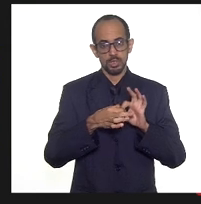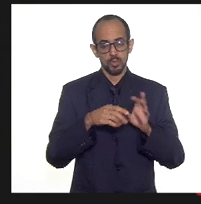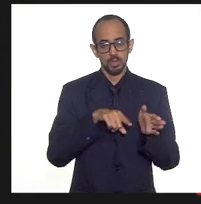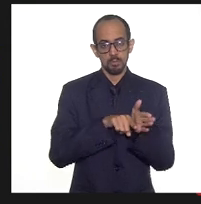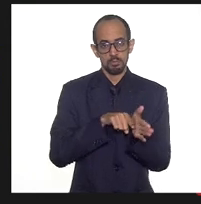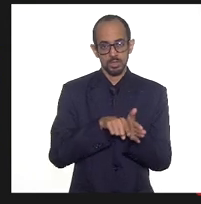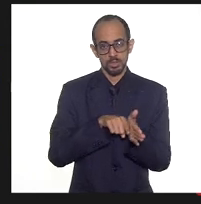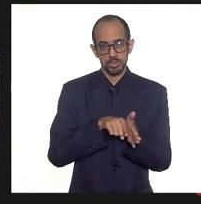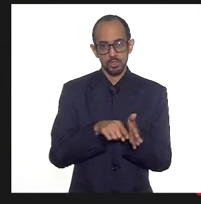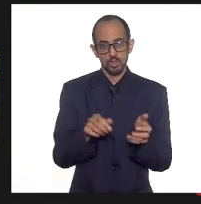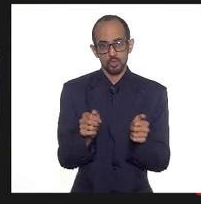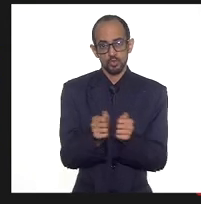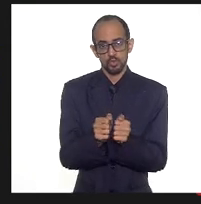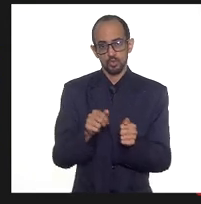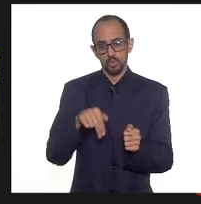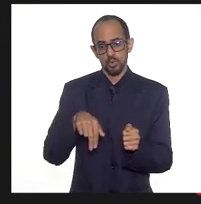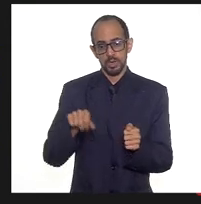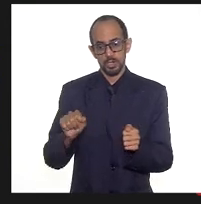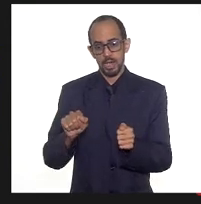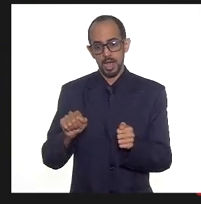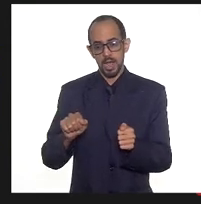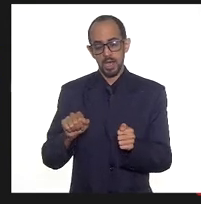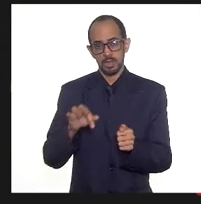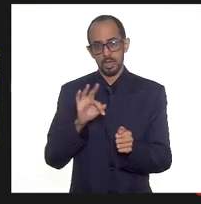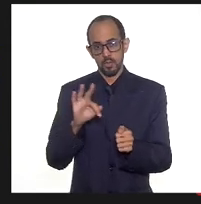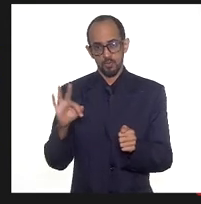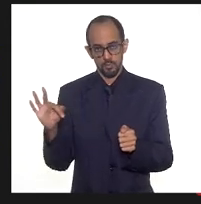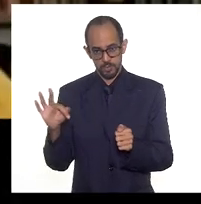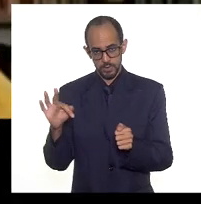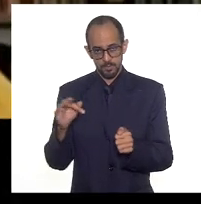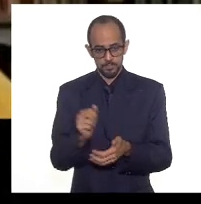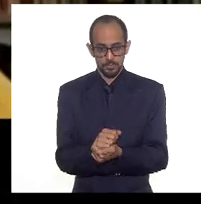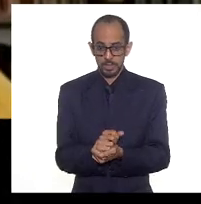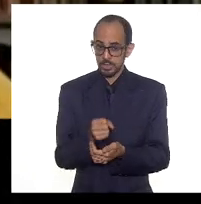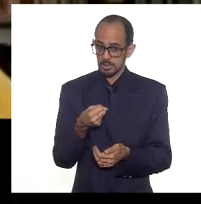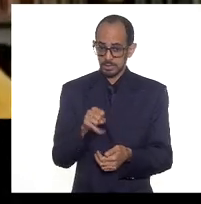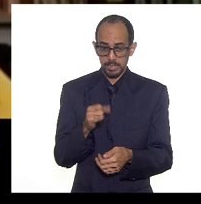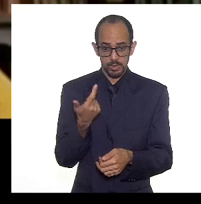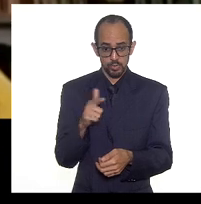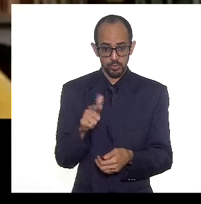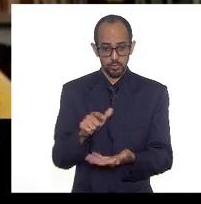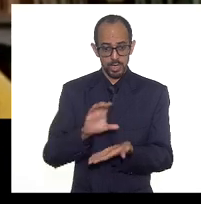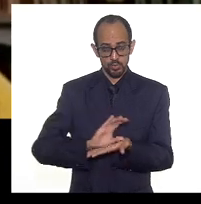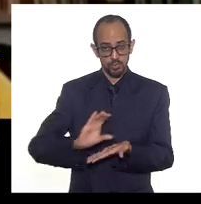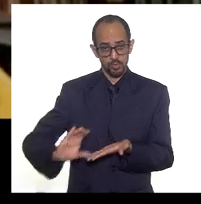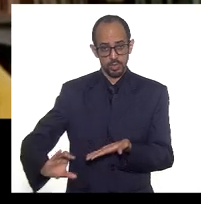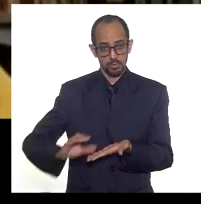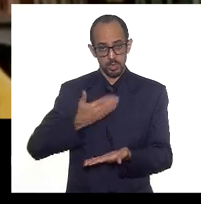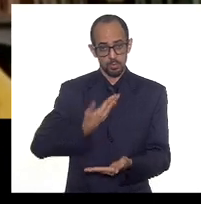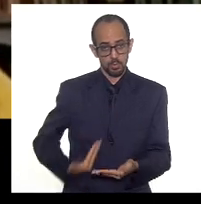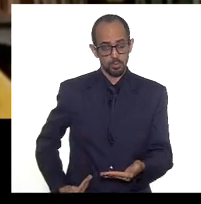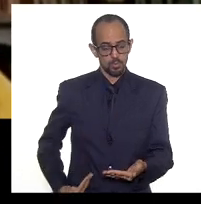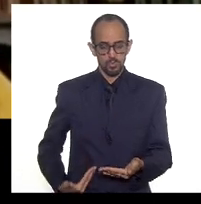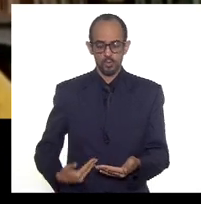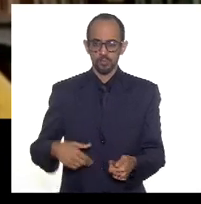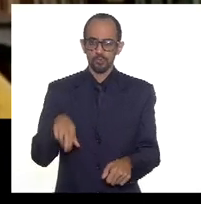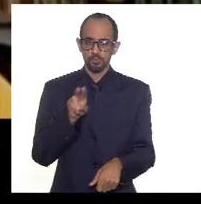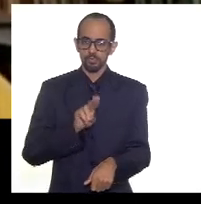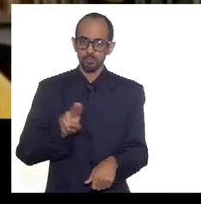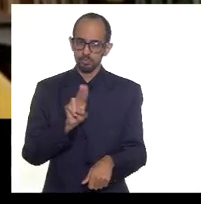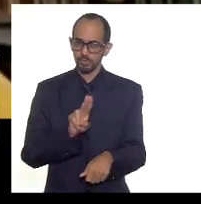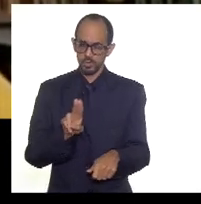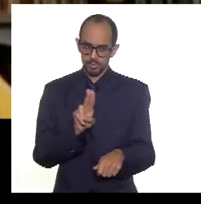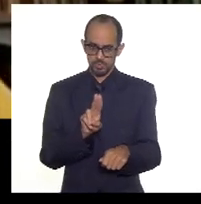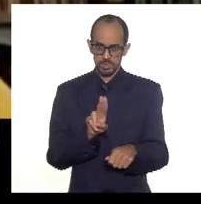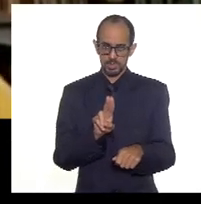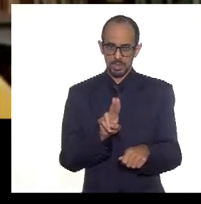com o INEAC da UF. Quer dizer, sem o dinheiro público, o investimento público nas universidades,